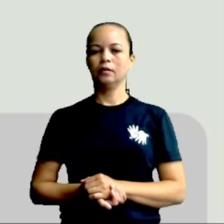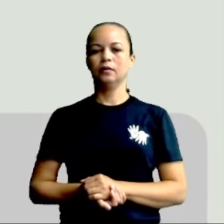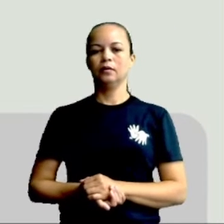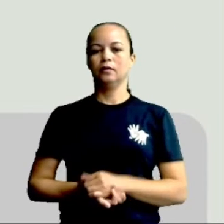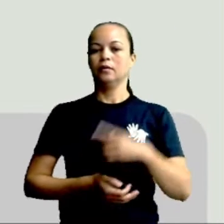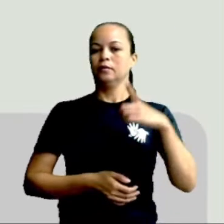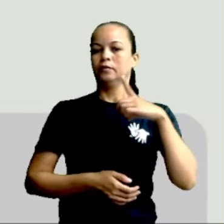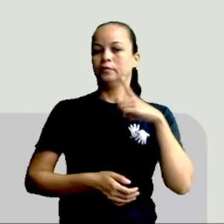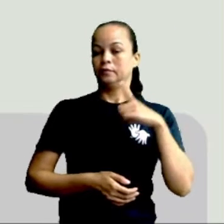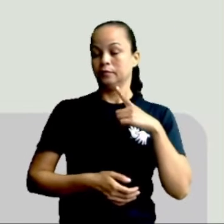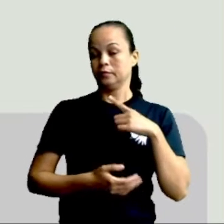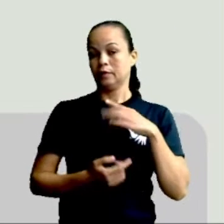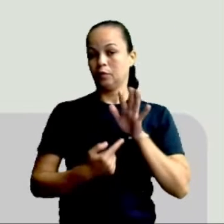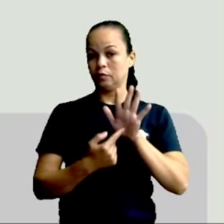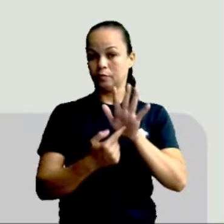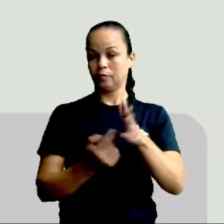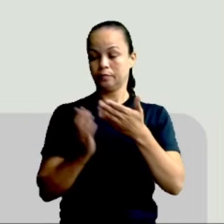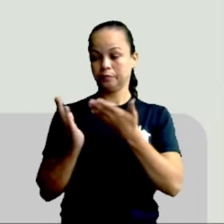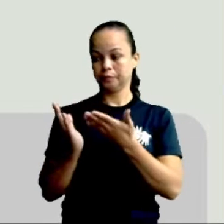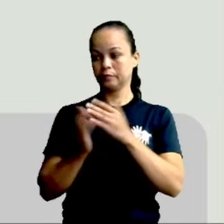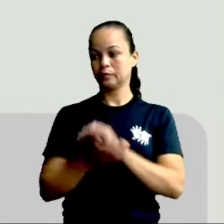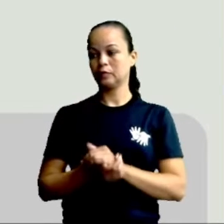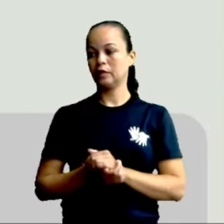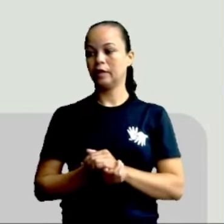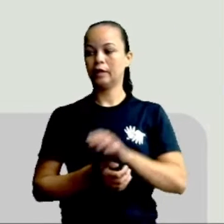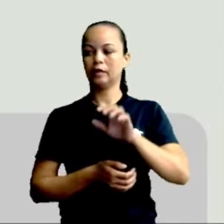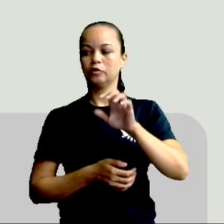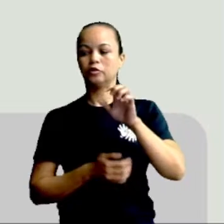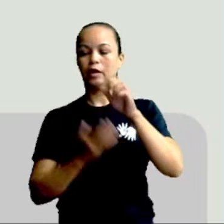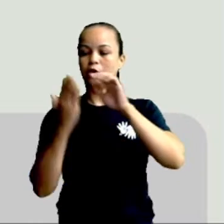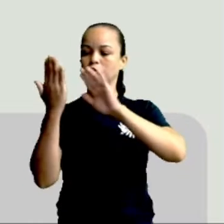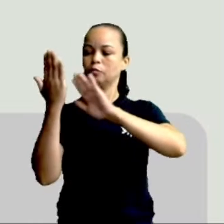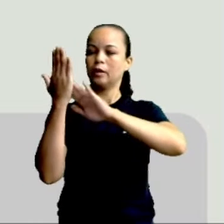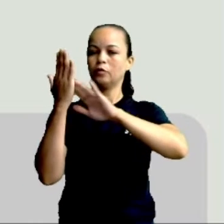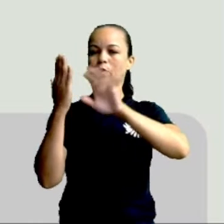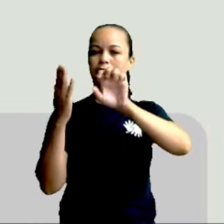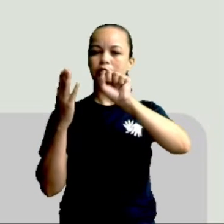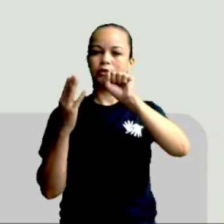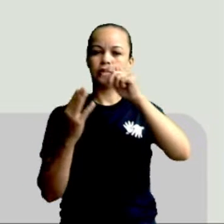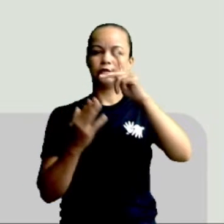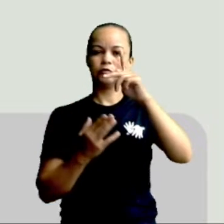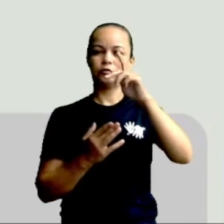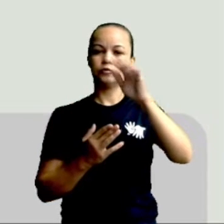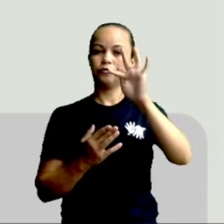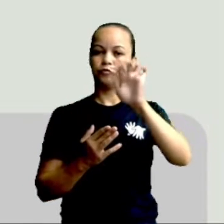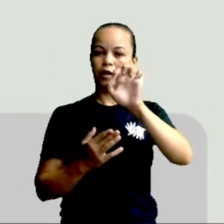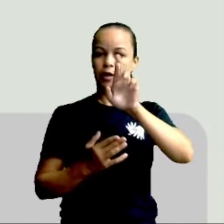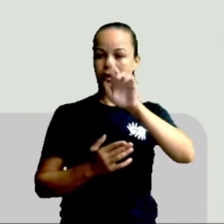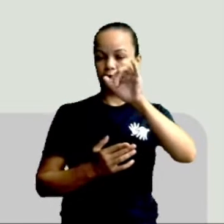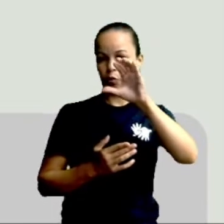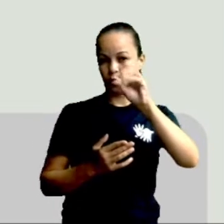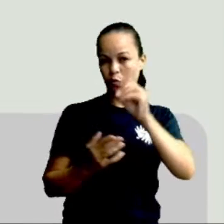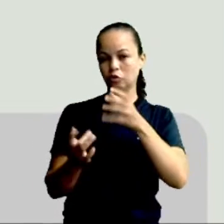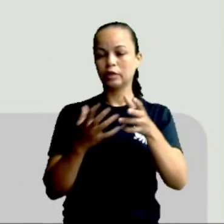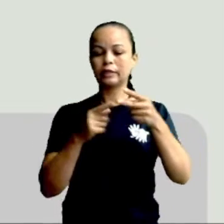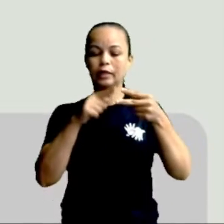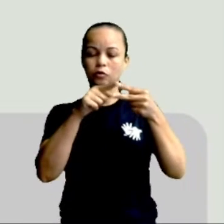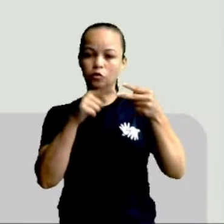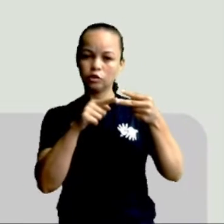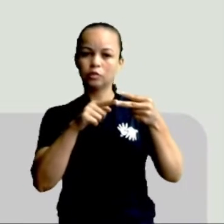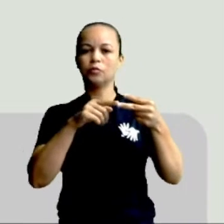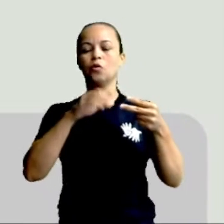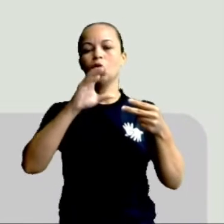aqui os espelhos esféricos. Espelhos esféricos é dividido basicamente em espelhos côncavo e convexo.